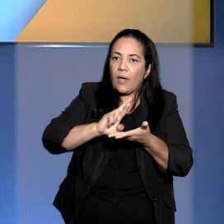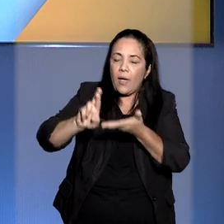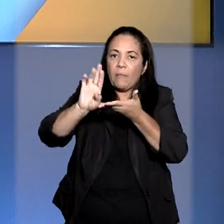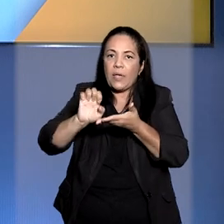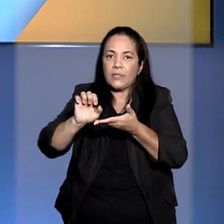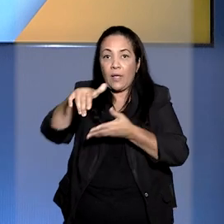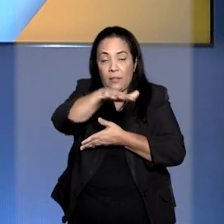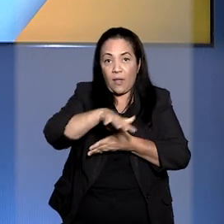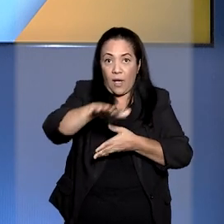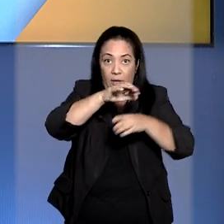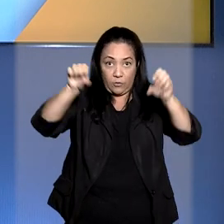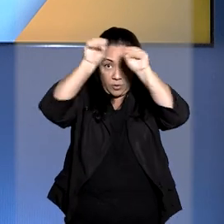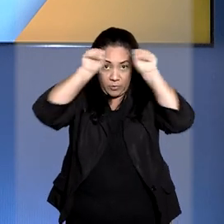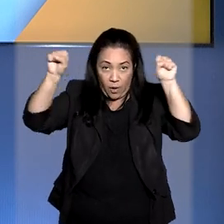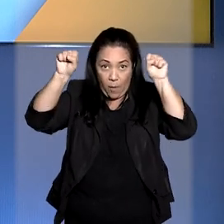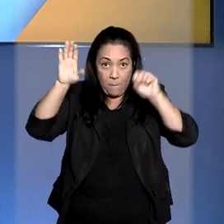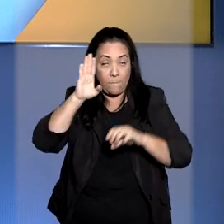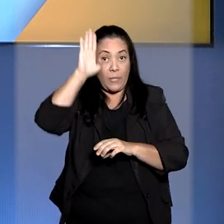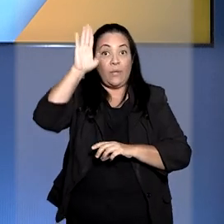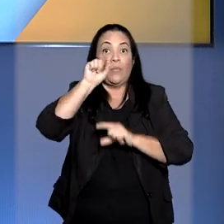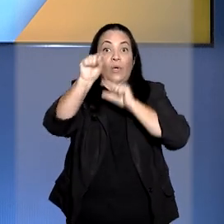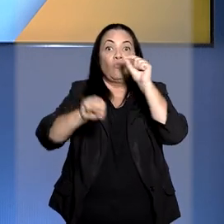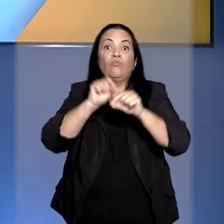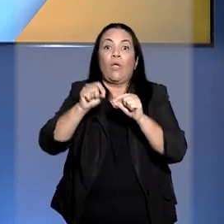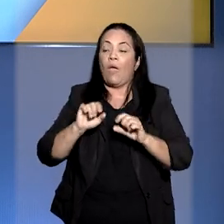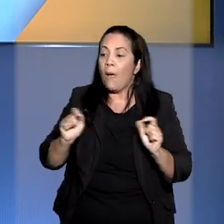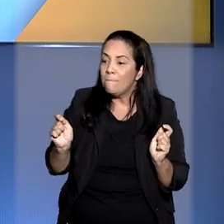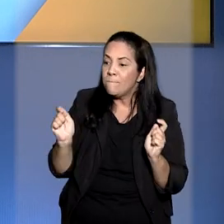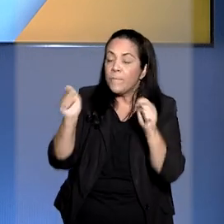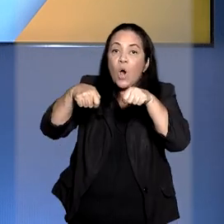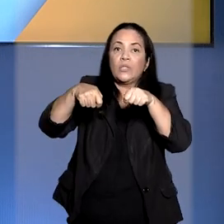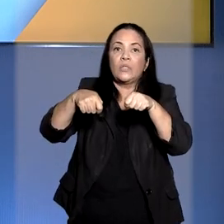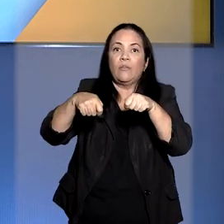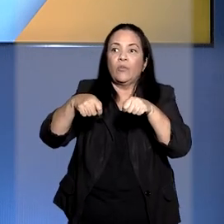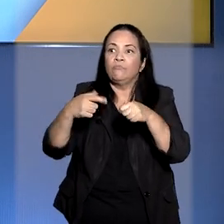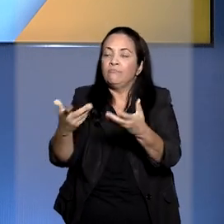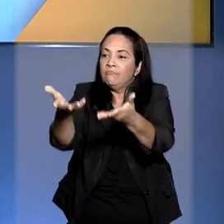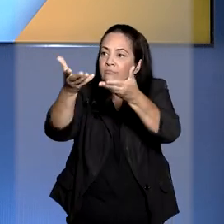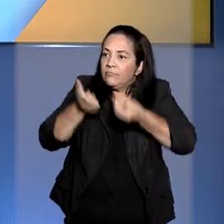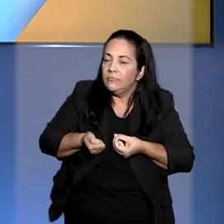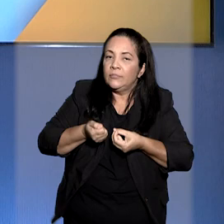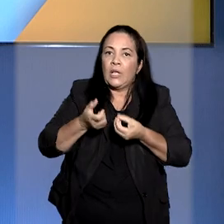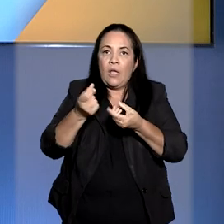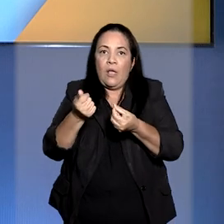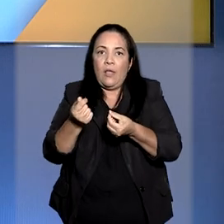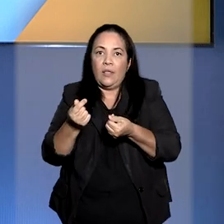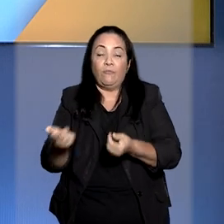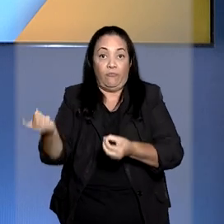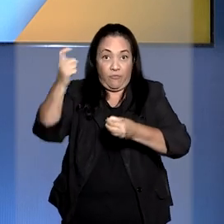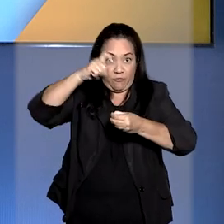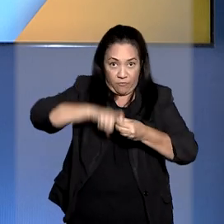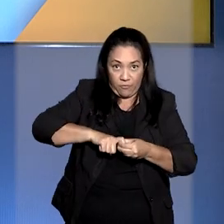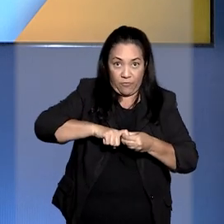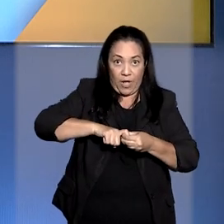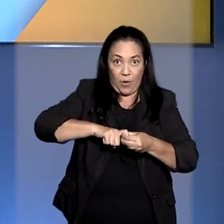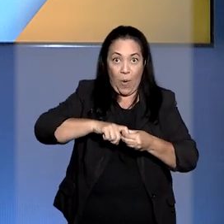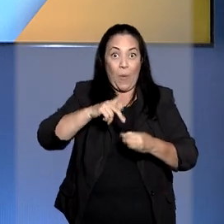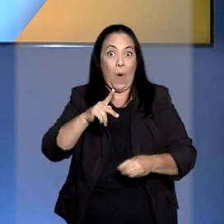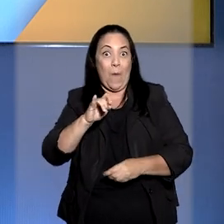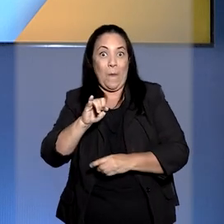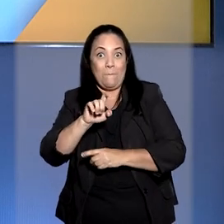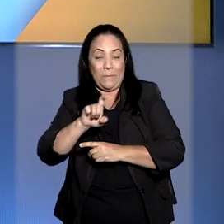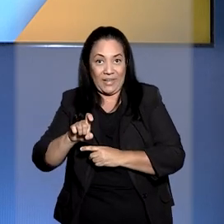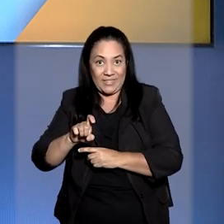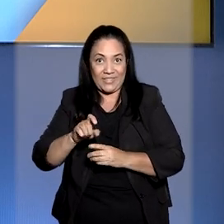retorno no âmbito do tribunal a principal novidade é a possibilidade de optar pelo recebimento da restituição do valor